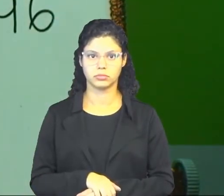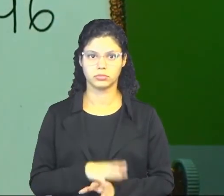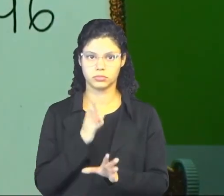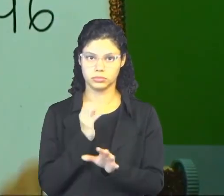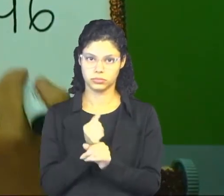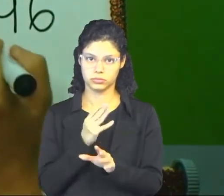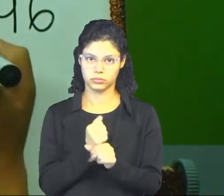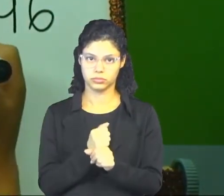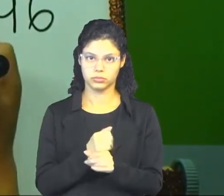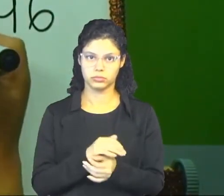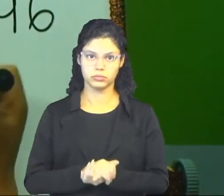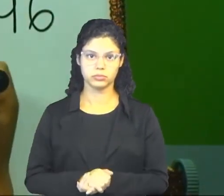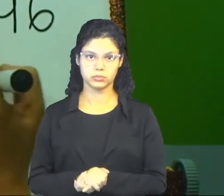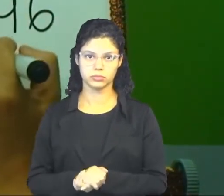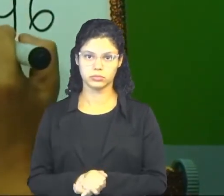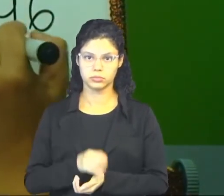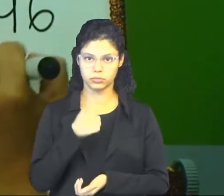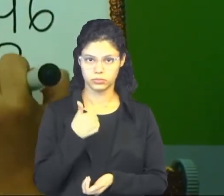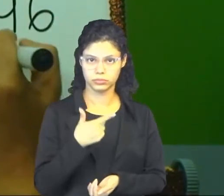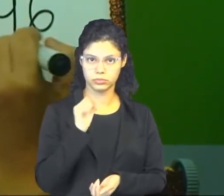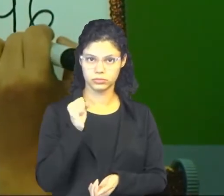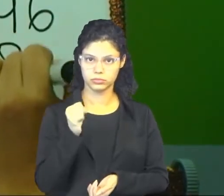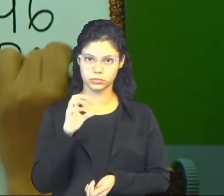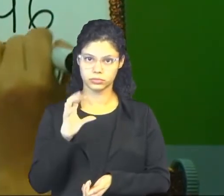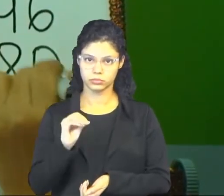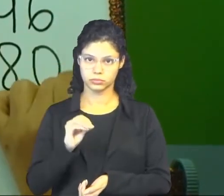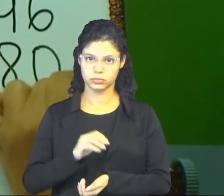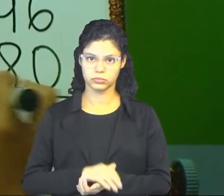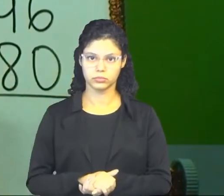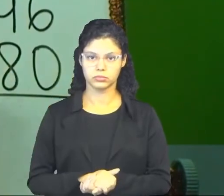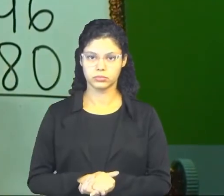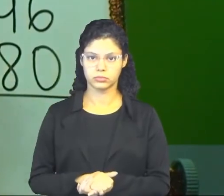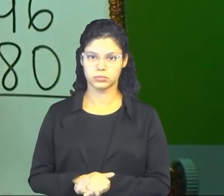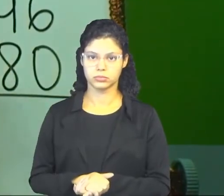746 mais 280. Olha só.